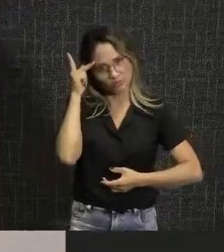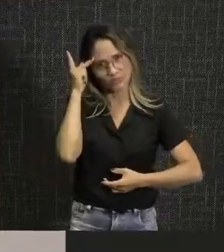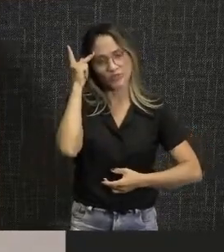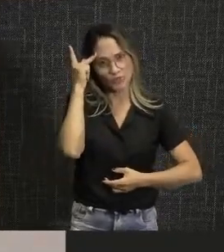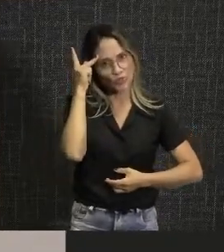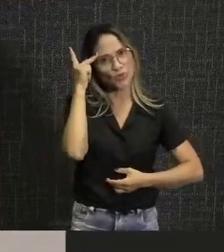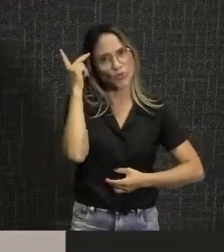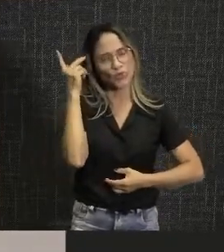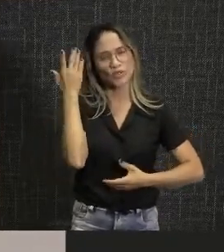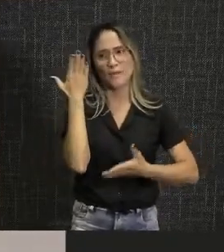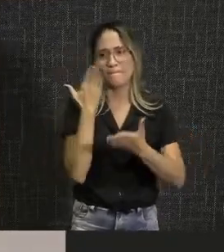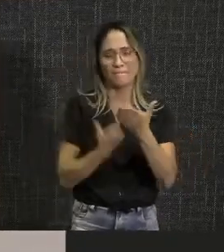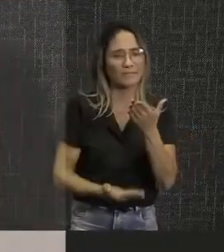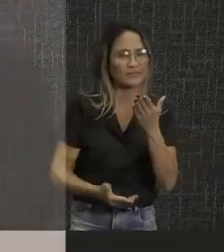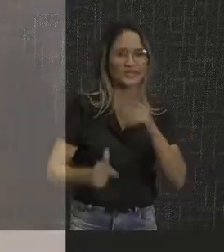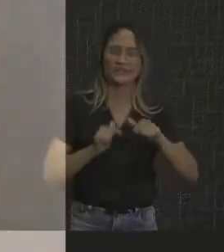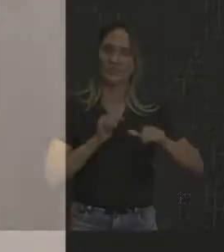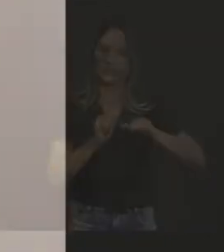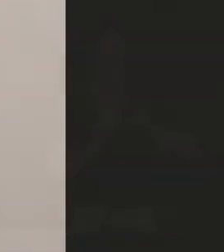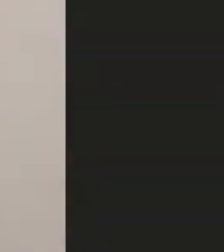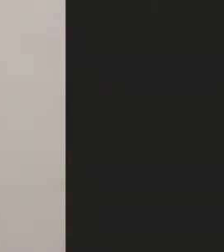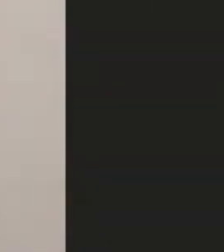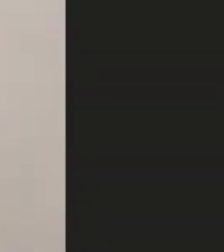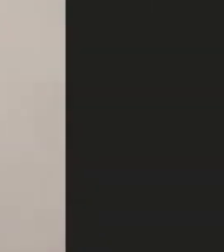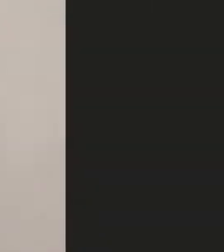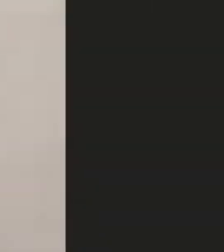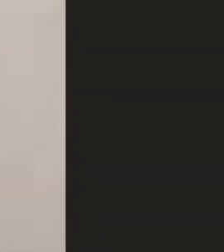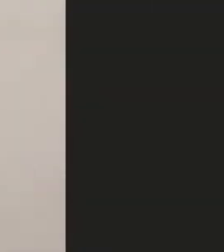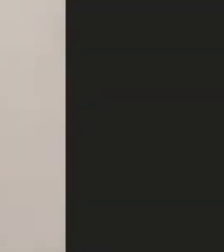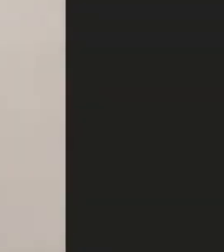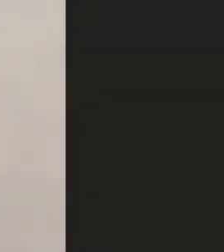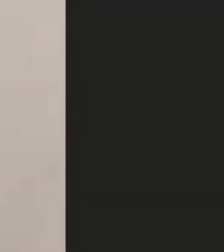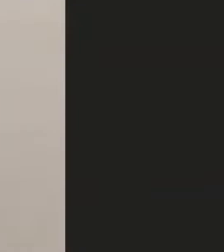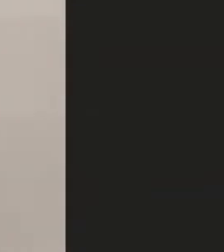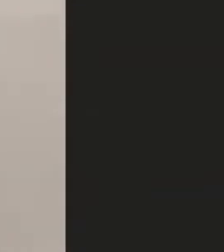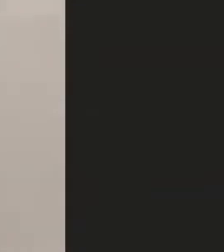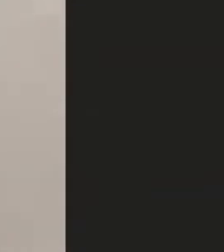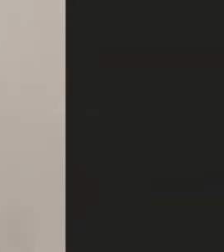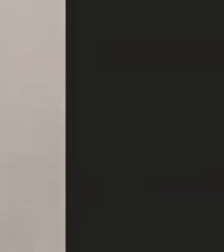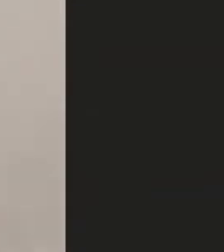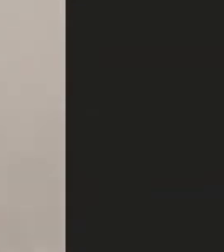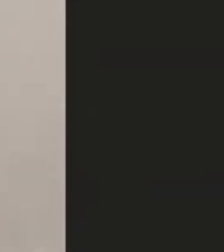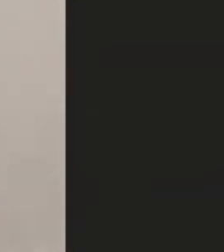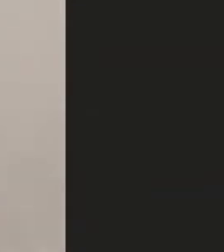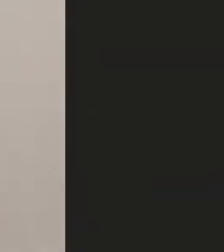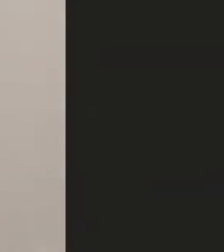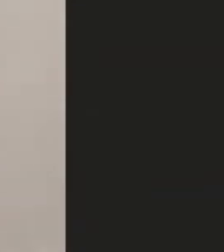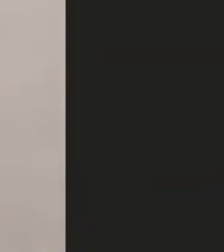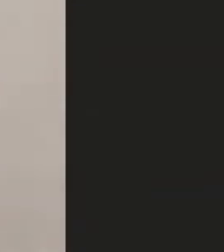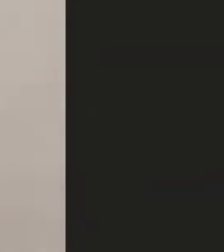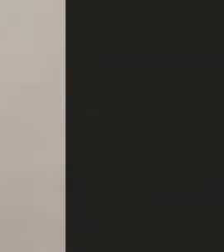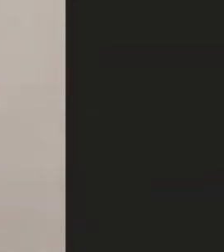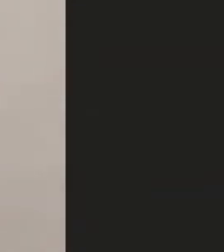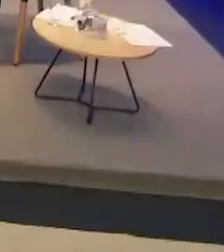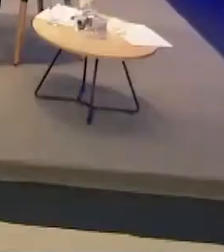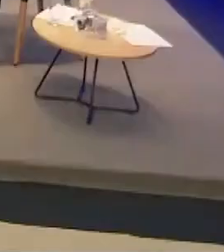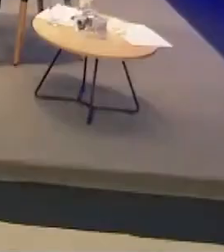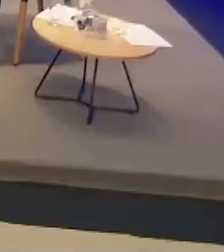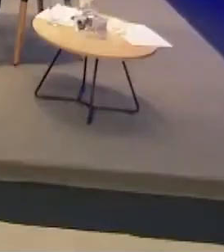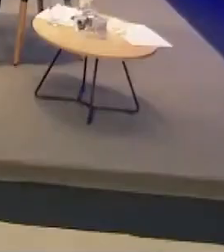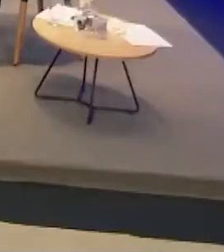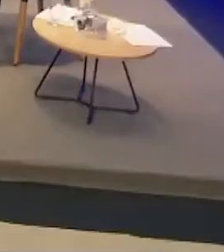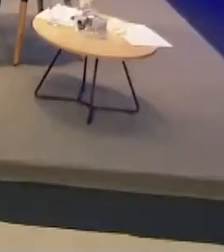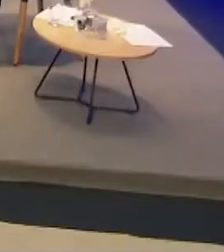por perder empregos, esse é um tipo de auxílio que a gente não pode preceder. Eu queria agradecer. Muito